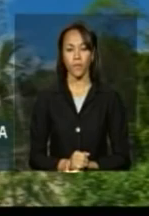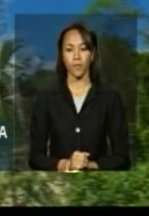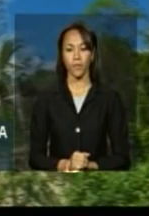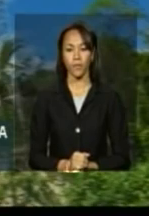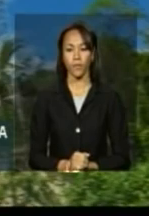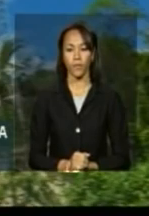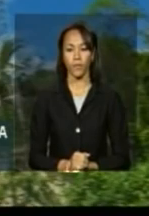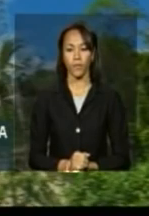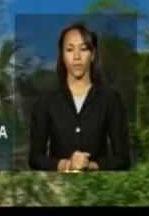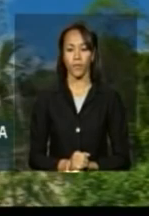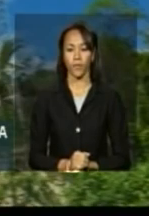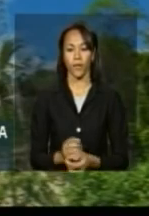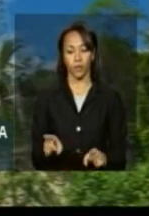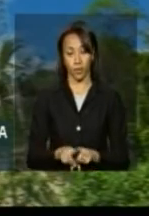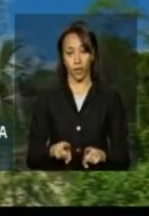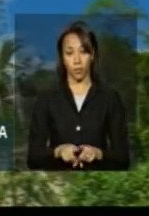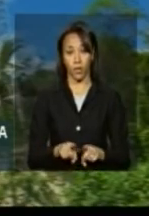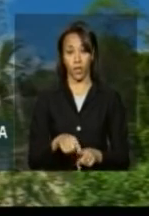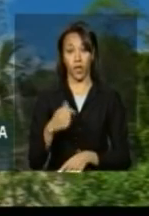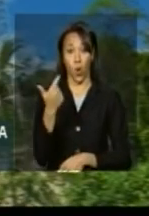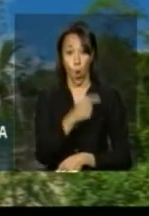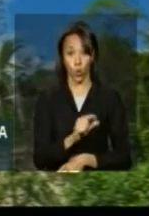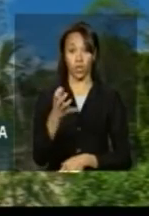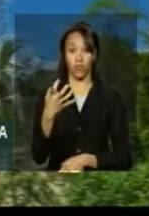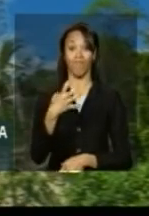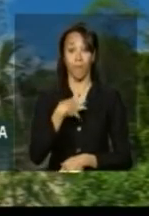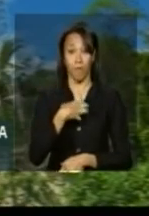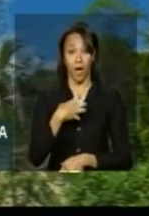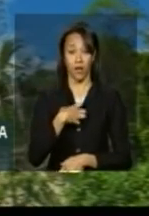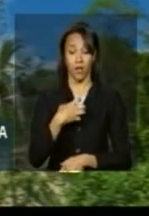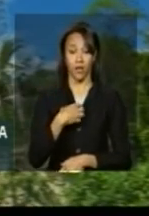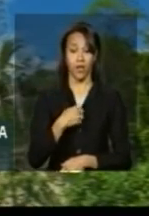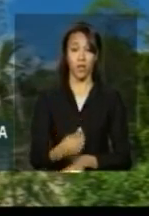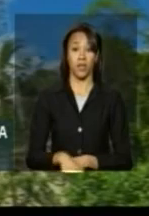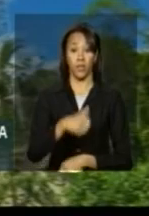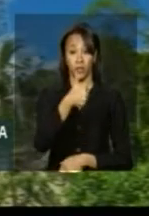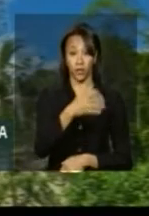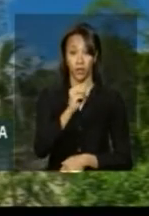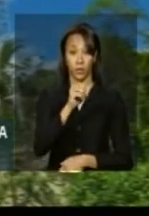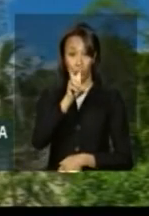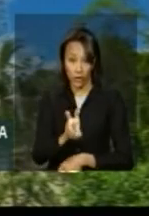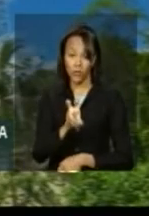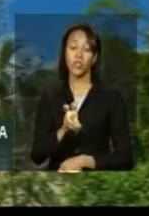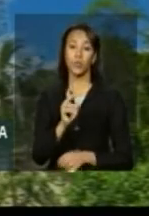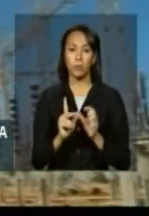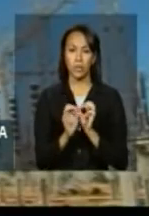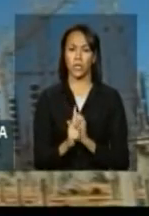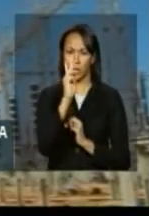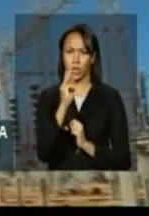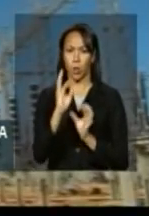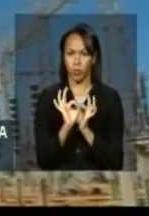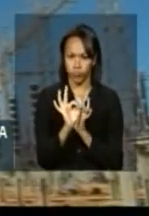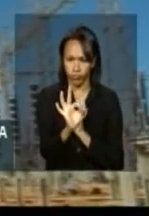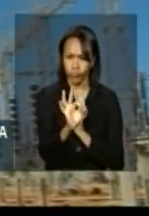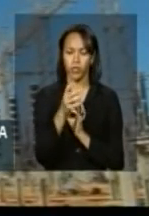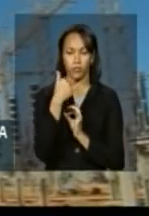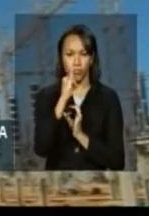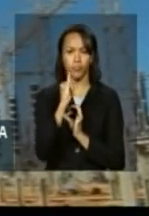Alguma coisa aí. E a linha, também na Bahia, mais 105 quilômetros de linha, de Ibicuara até Brumado,